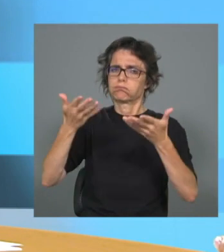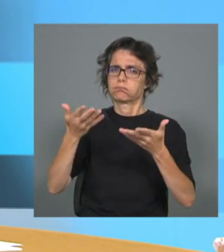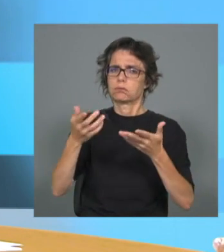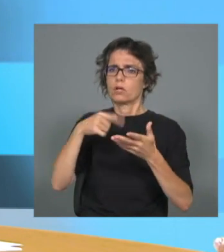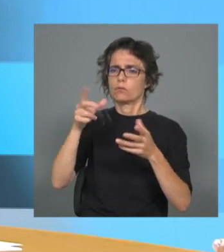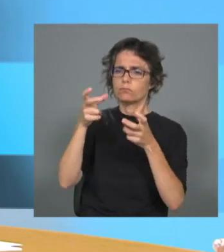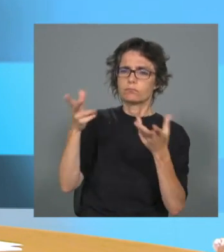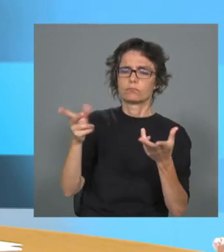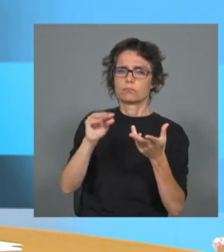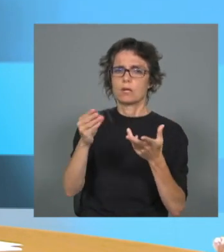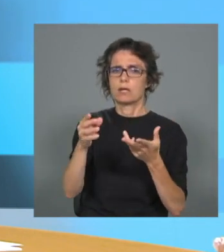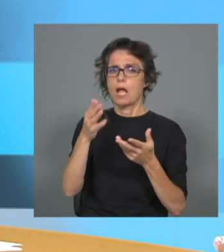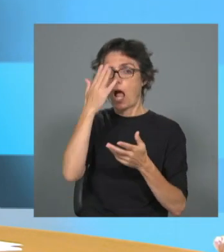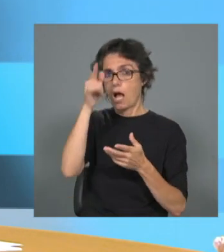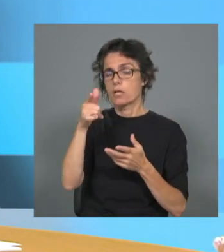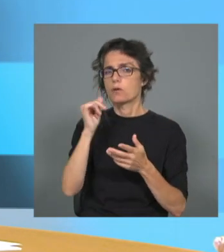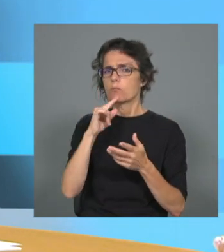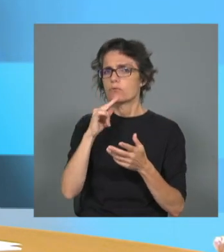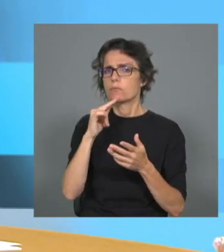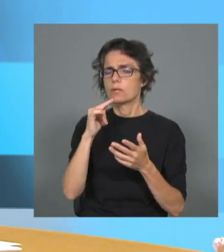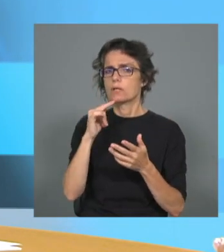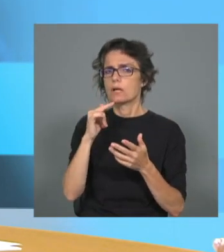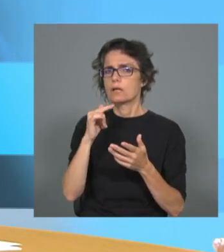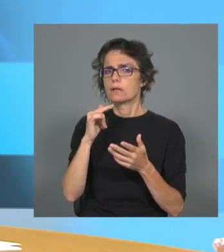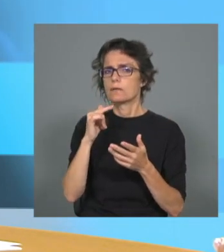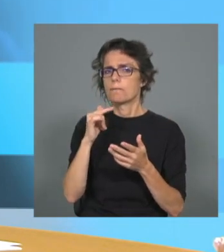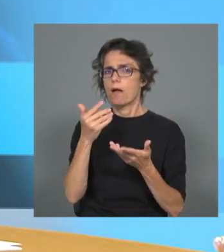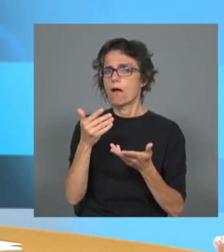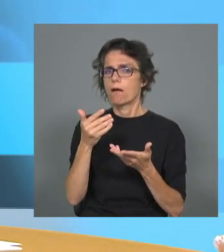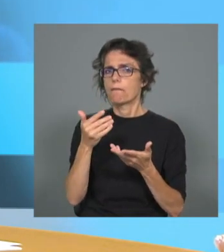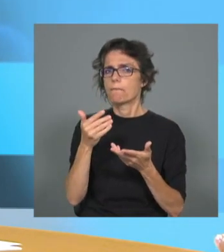sociedade, também diminuirá essa